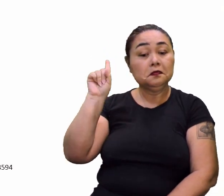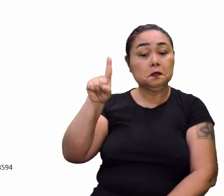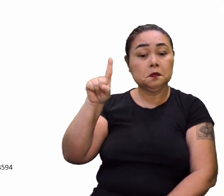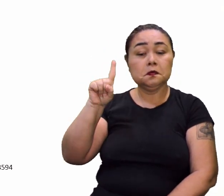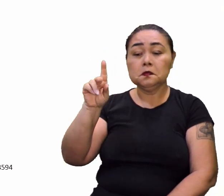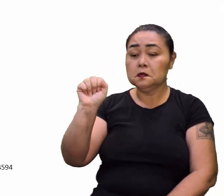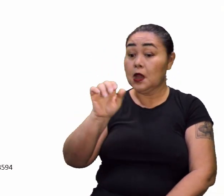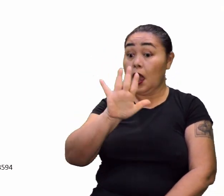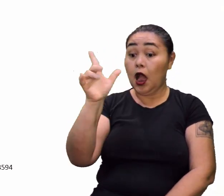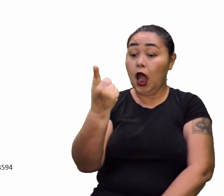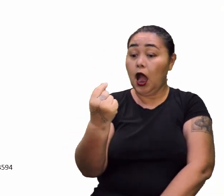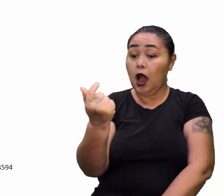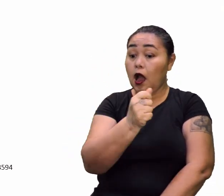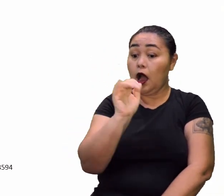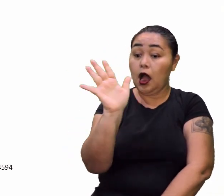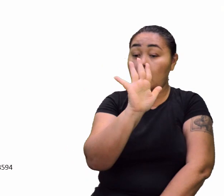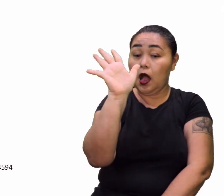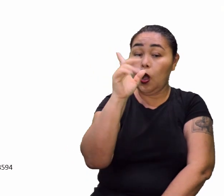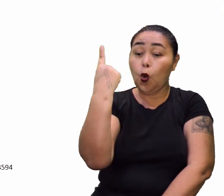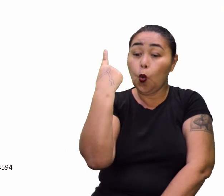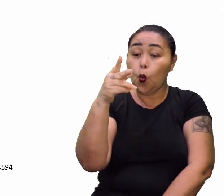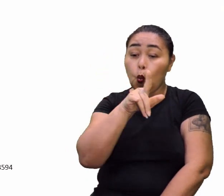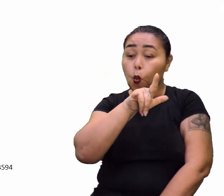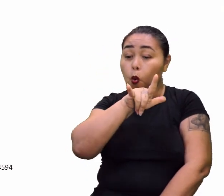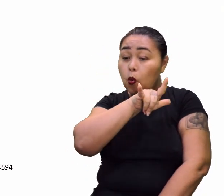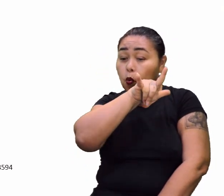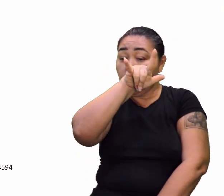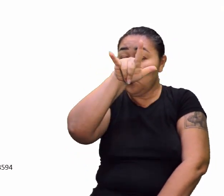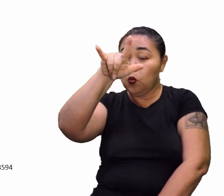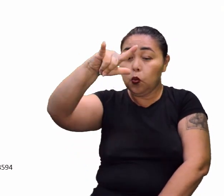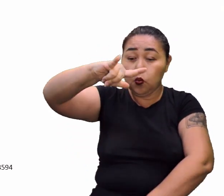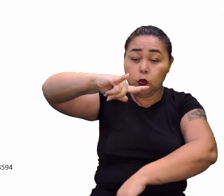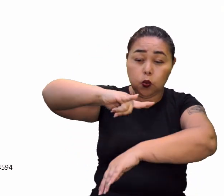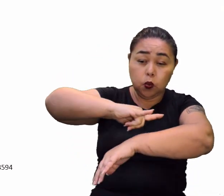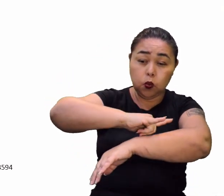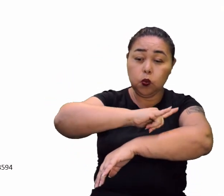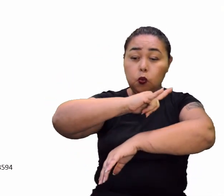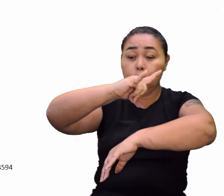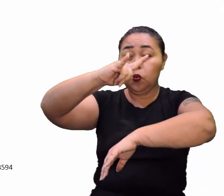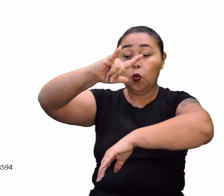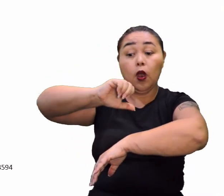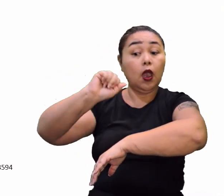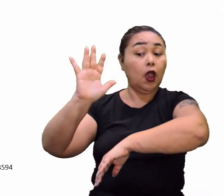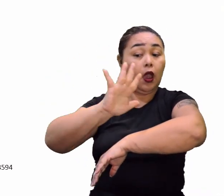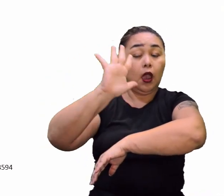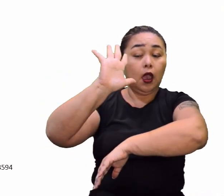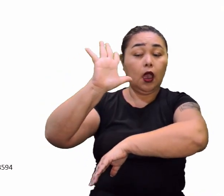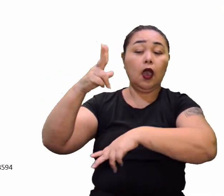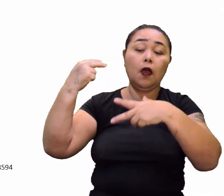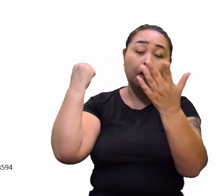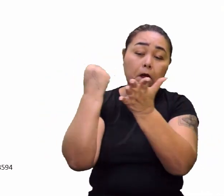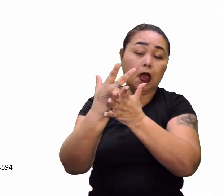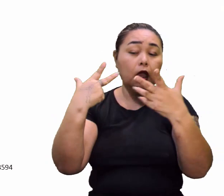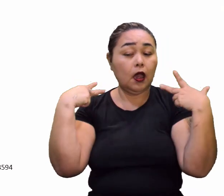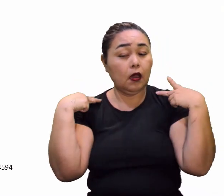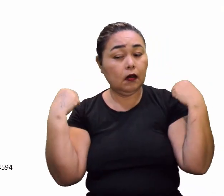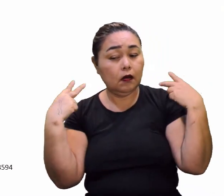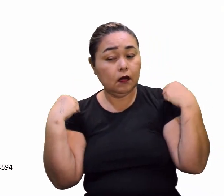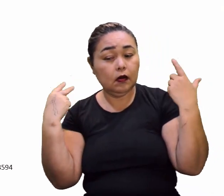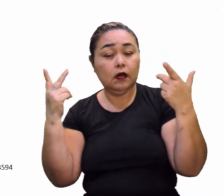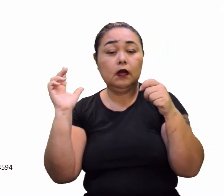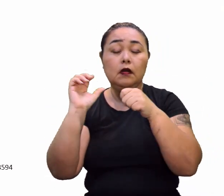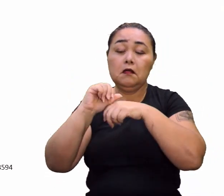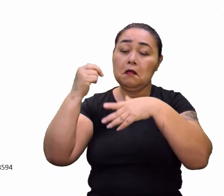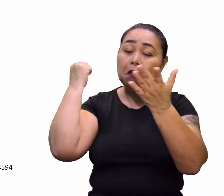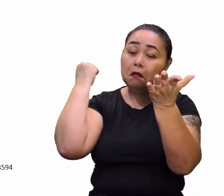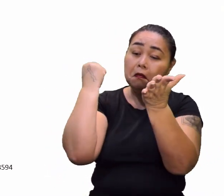caro, só para você ter uma ideia. Um avião para pousar e para descer, ele é caro. Pagar piloto, pagar... Com certeza, né? Uma